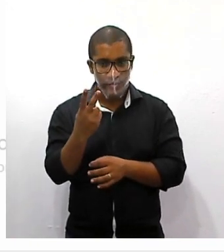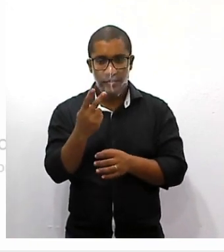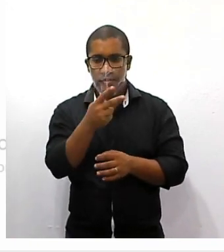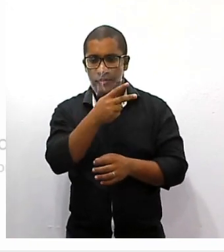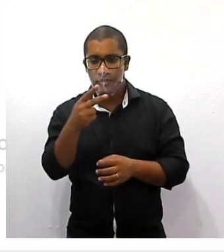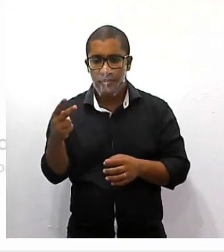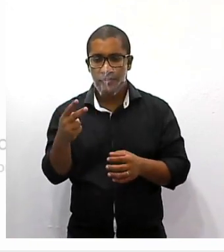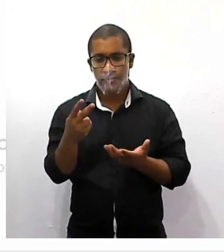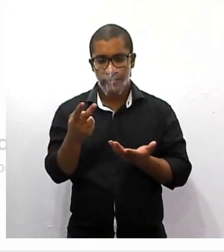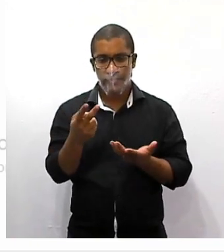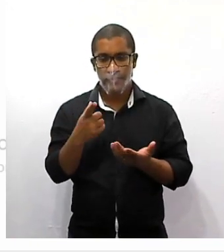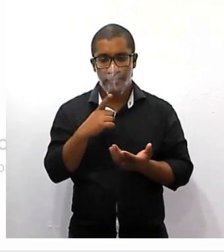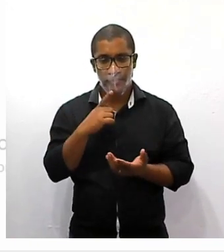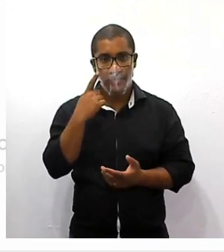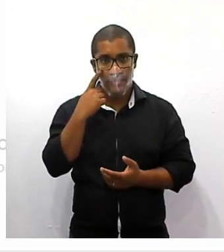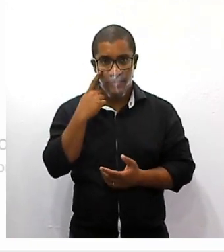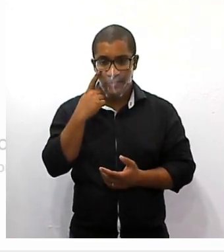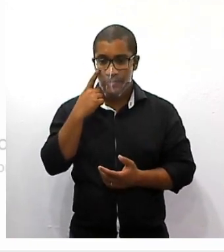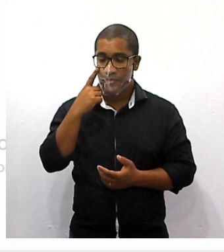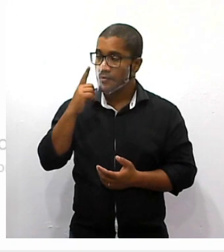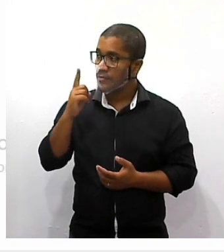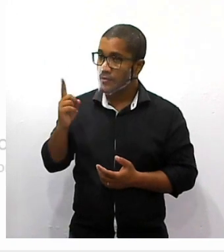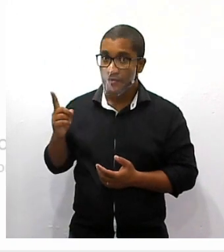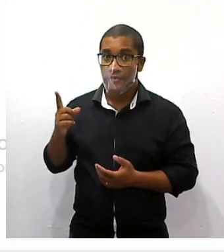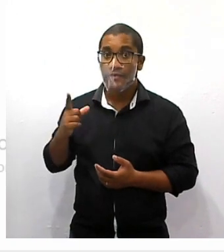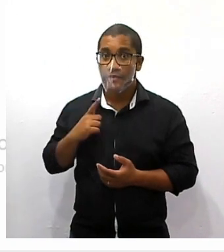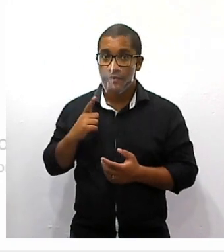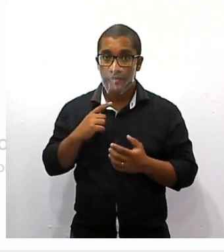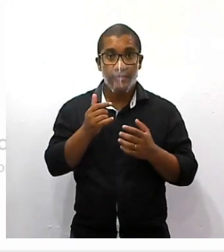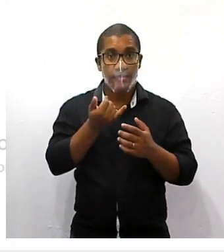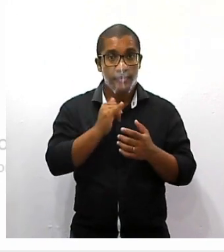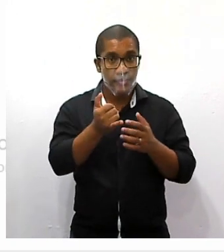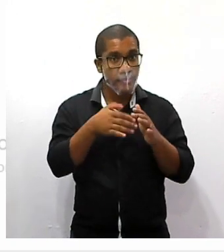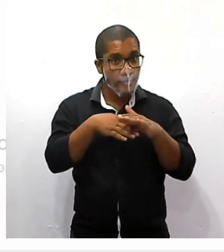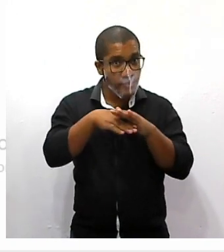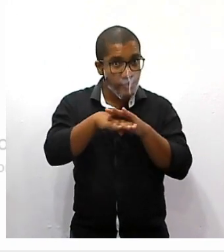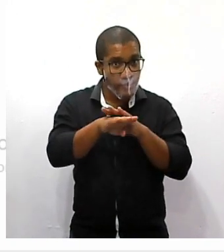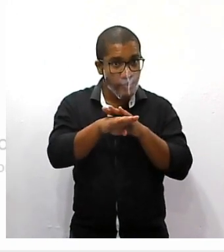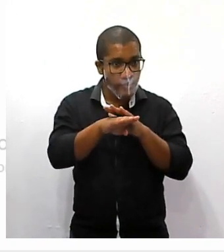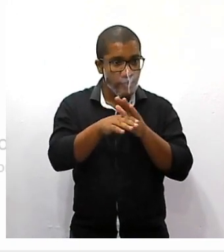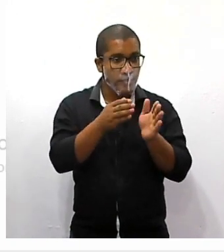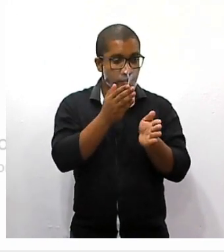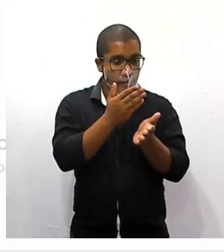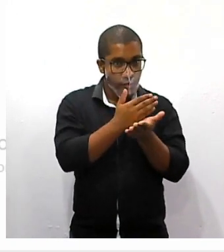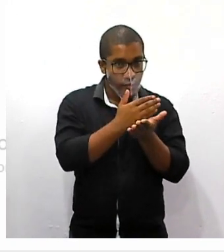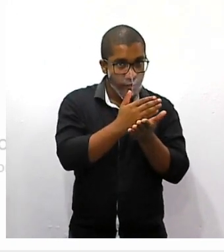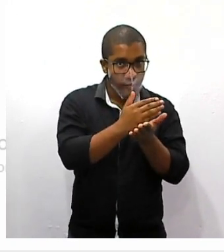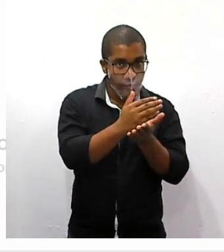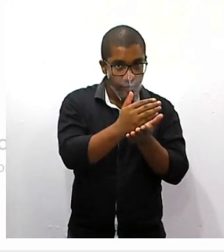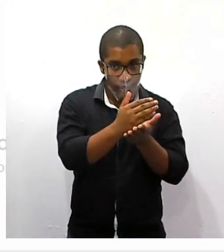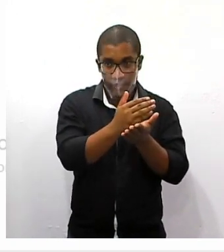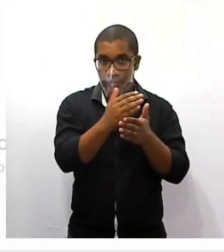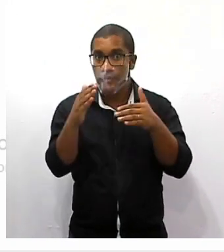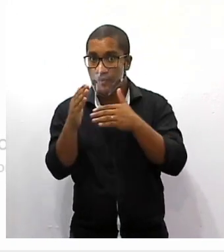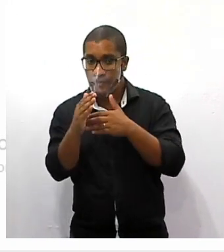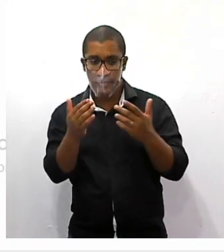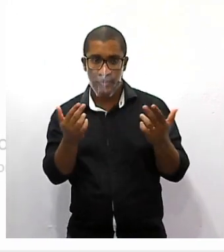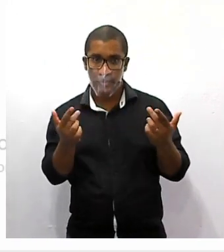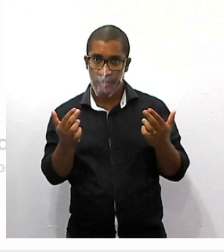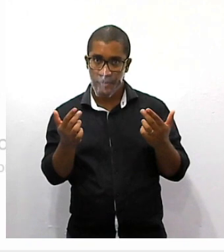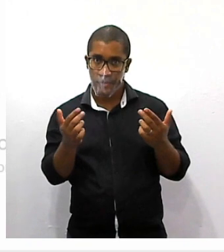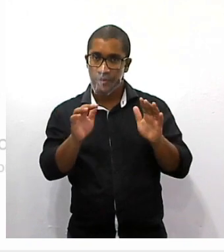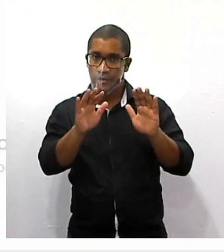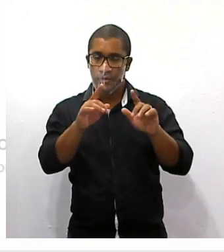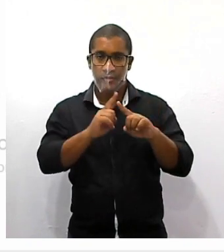final, lembre-se que pela conservação da energia, os valores do início e do fim deveriam ser os mesmos. Você deveria ter o valor